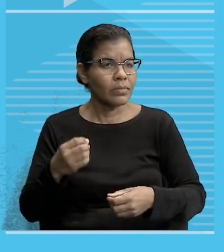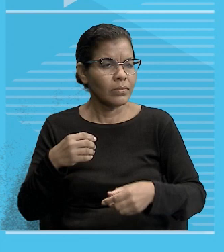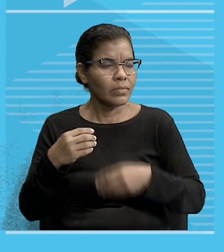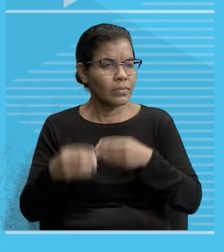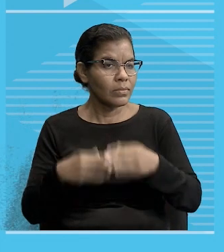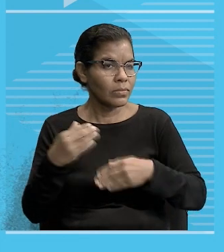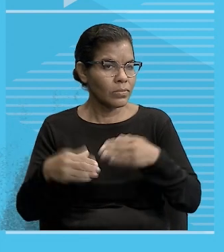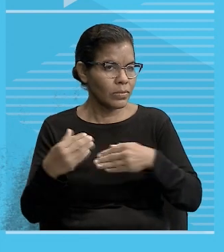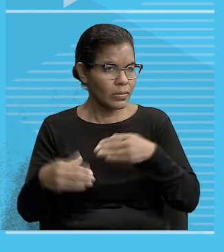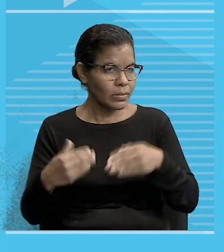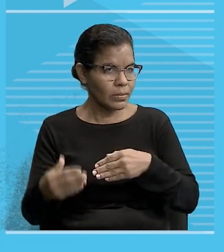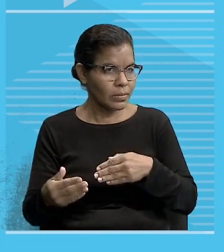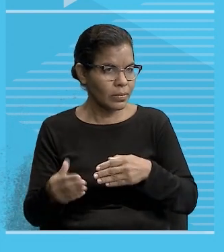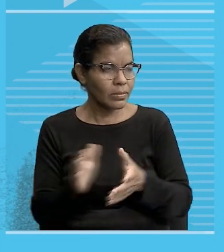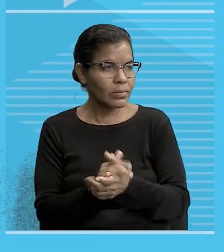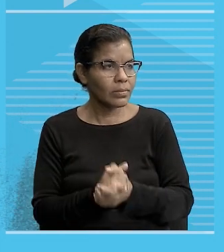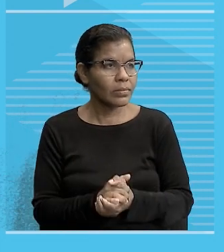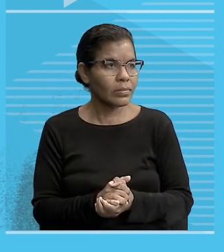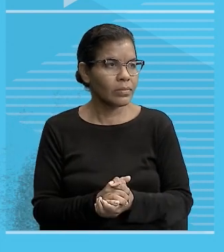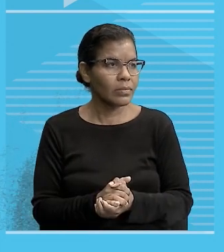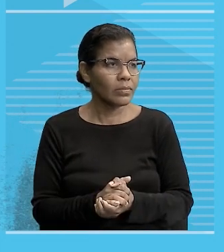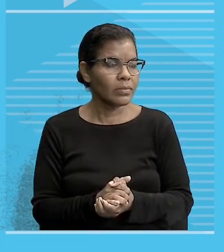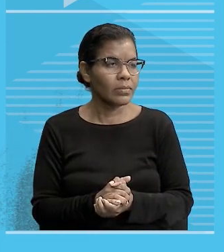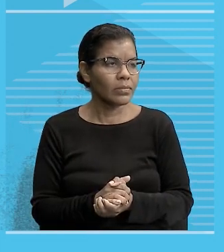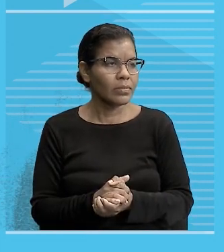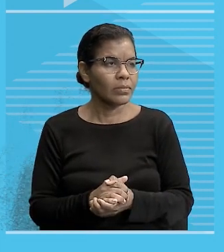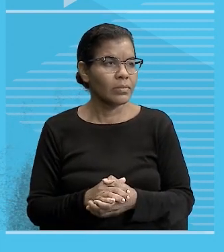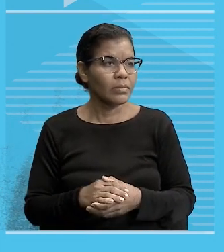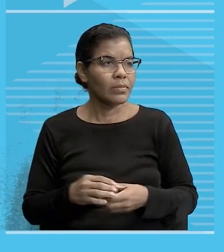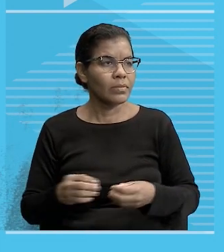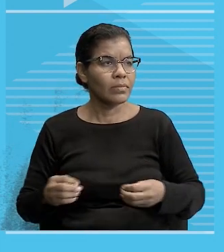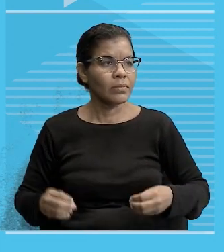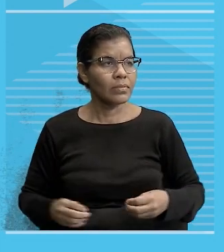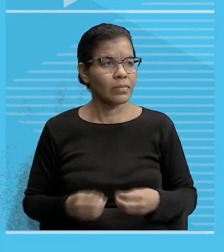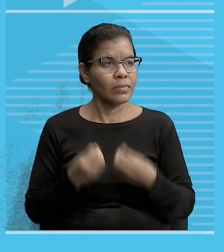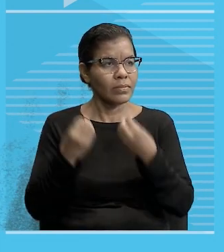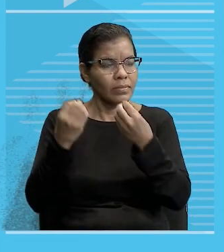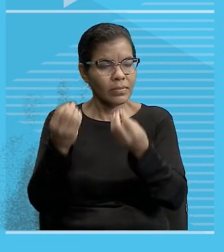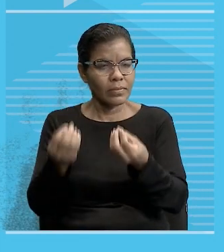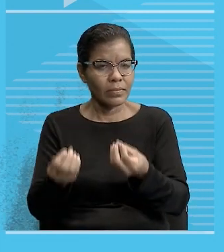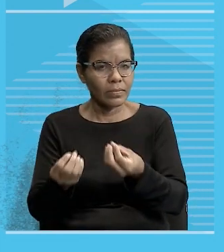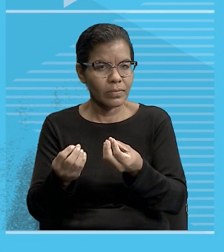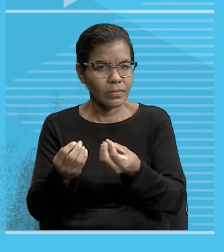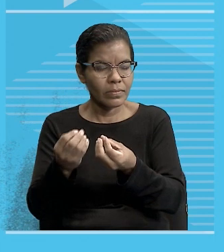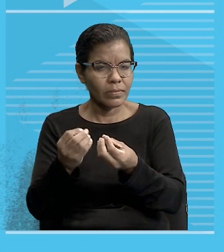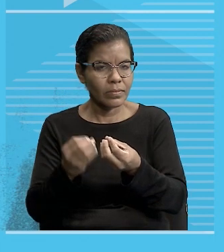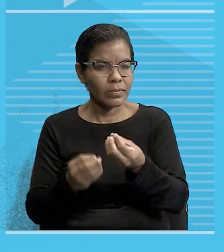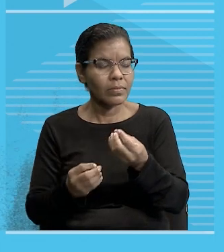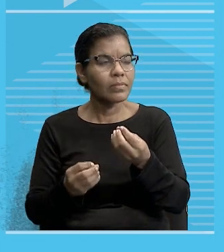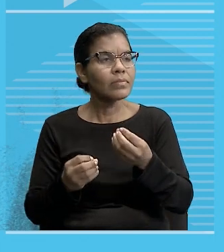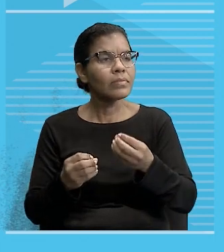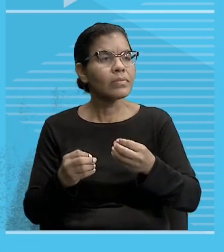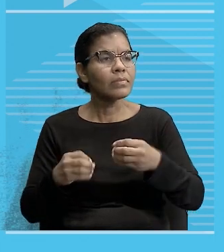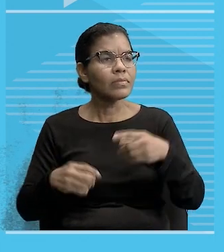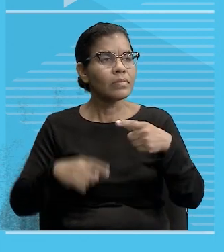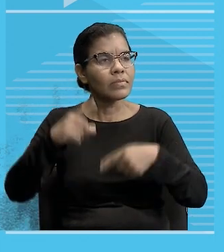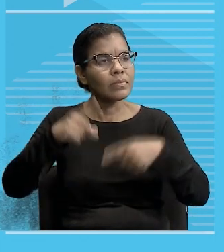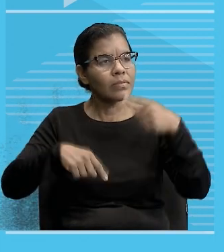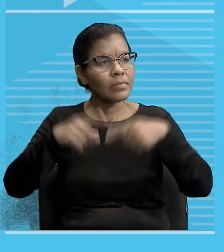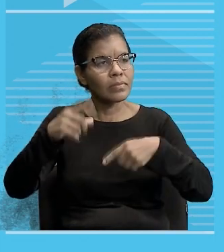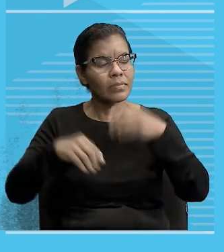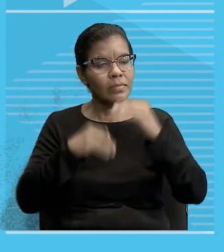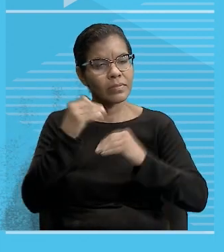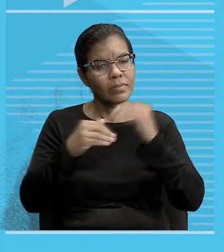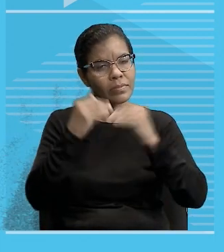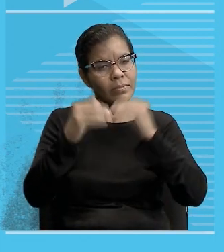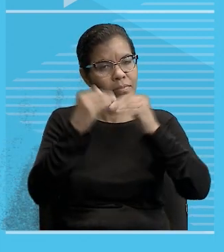suas periodicidades de colocar ao alcance das